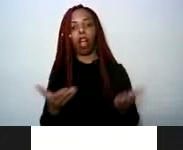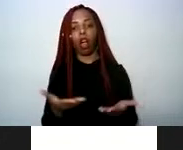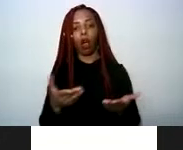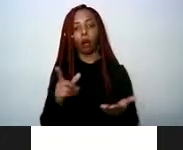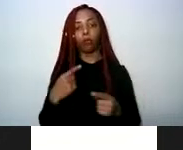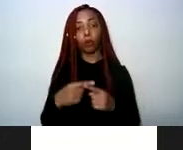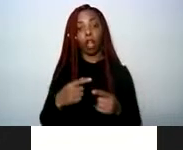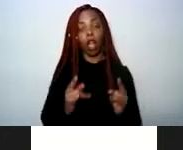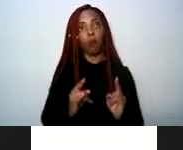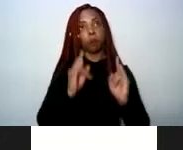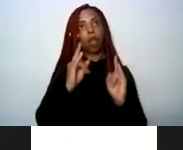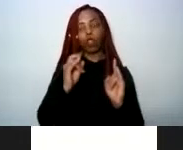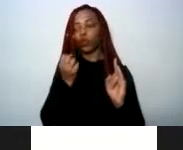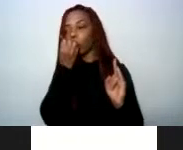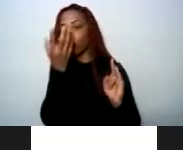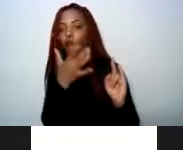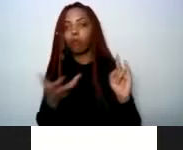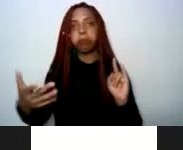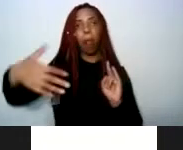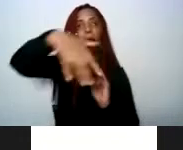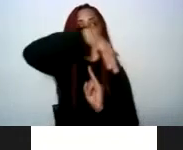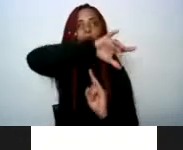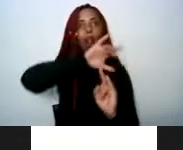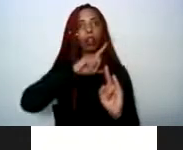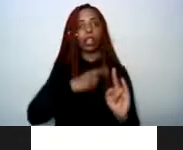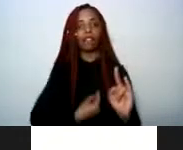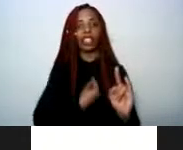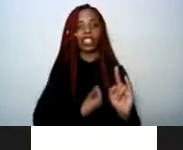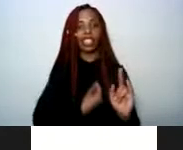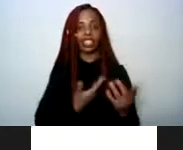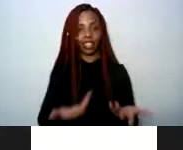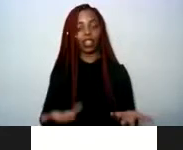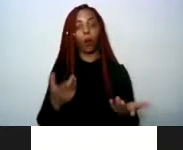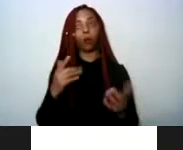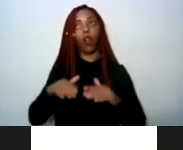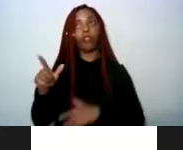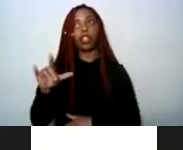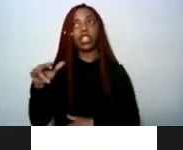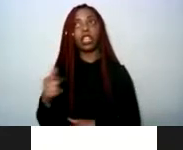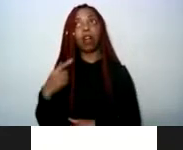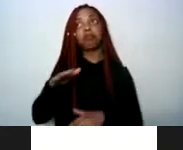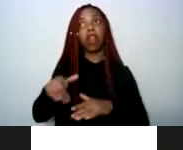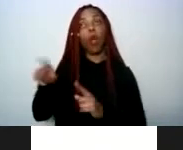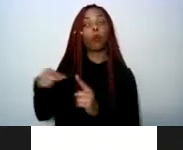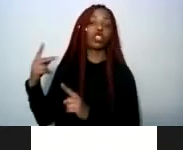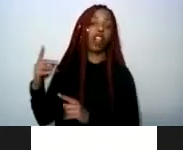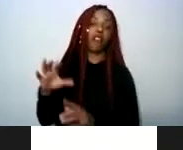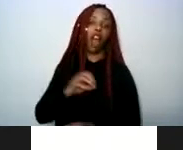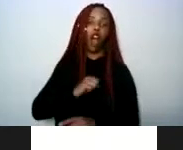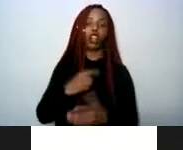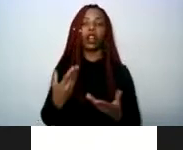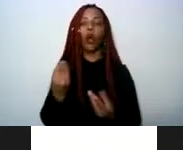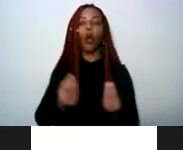a vida tomou conta daquele lugar e pra ela talvez pudesse ficar assim então fica um questionamento aí de como intervir nesses